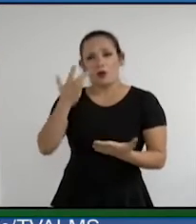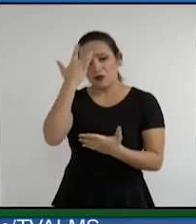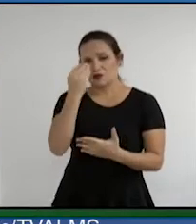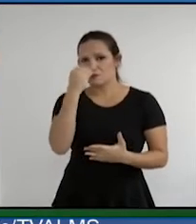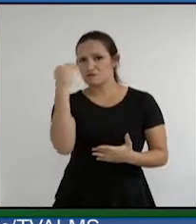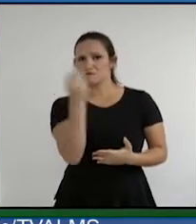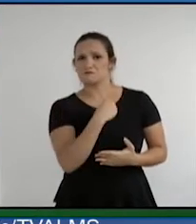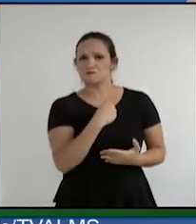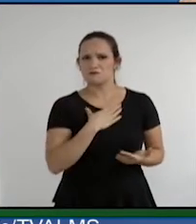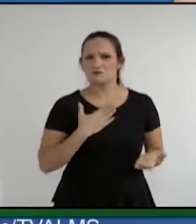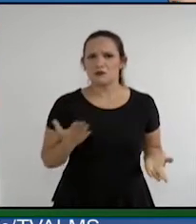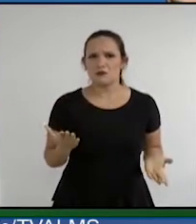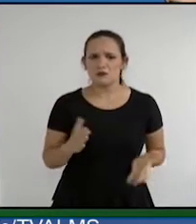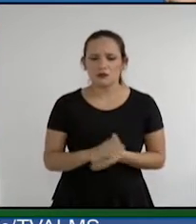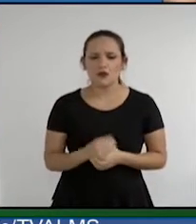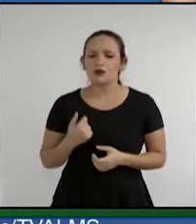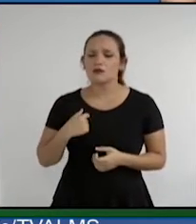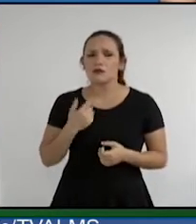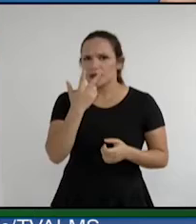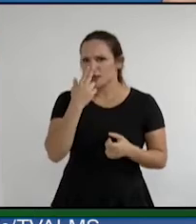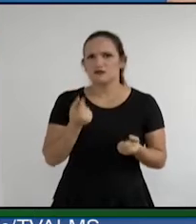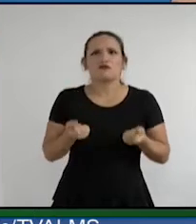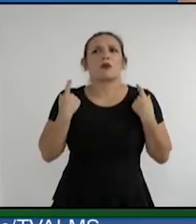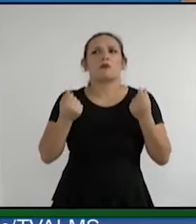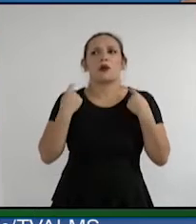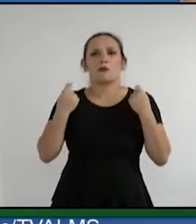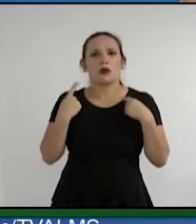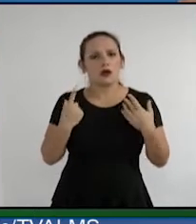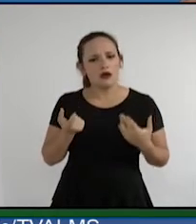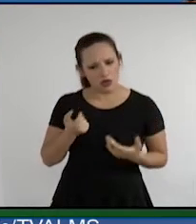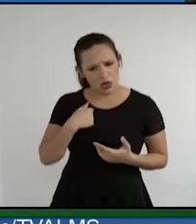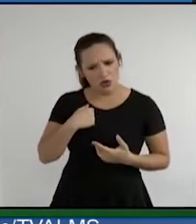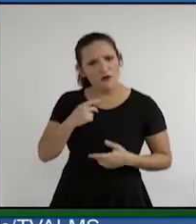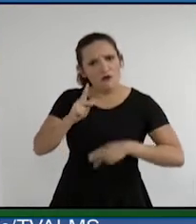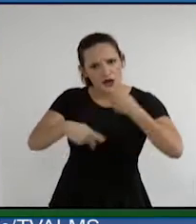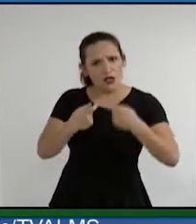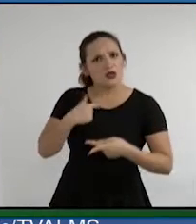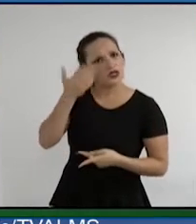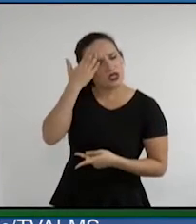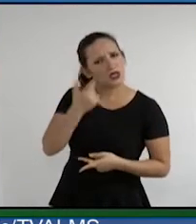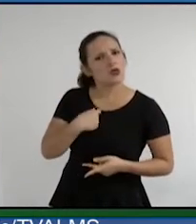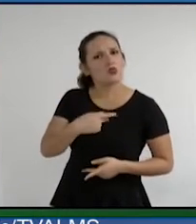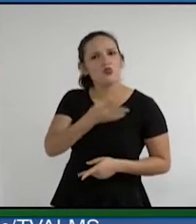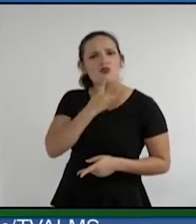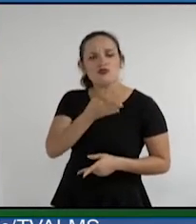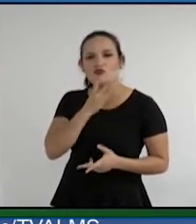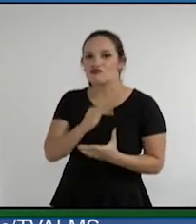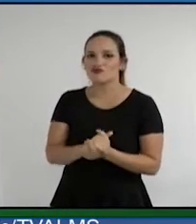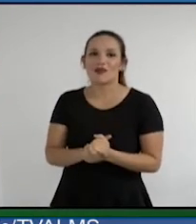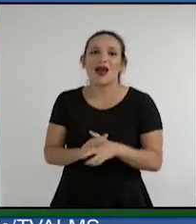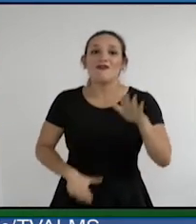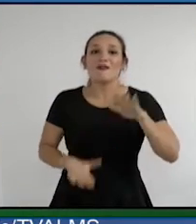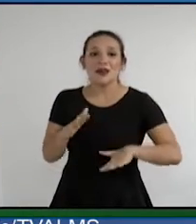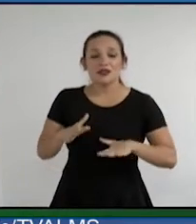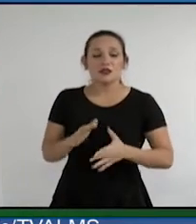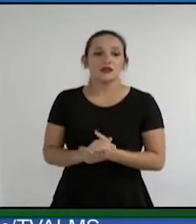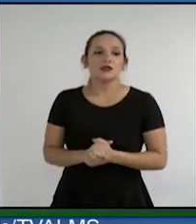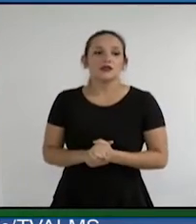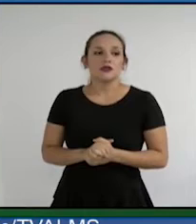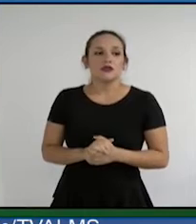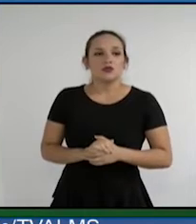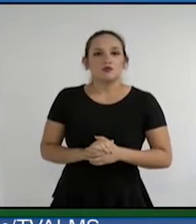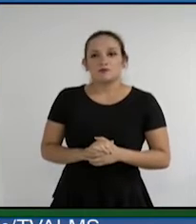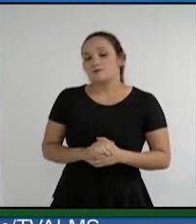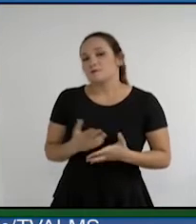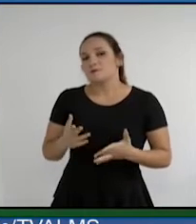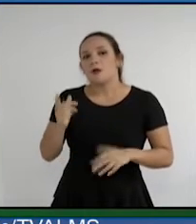nós falávamos. Estavam falando com conhecimento de causa. Não tem possibilidade jurídica, às vezes, de fazer qualquer tipo